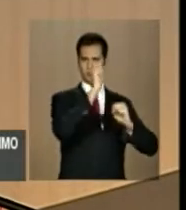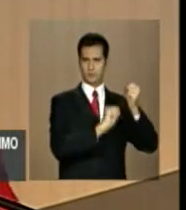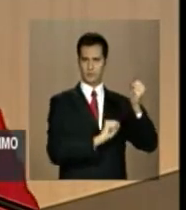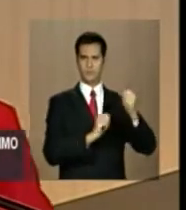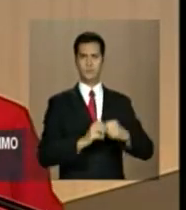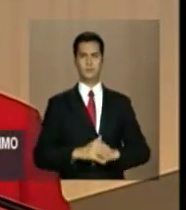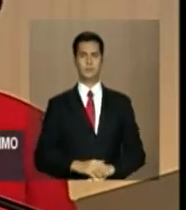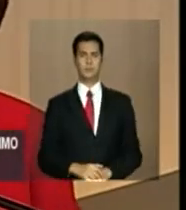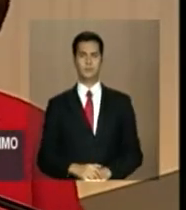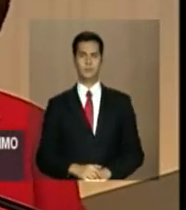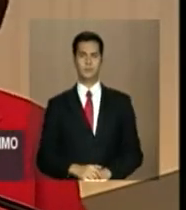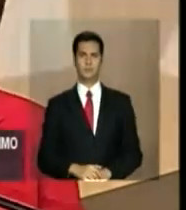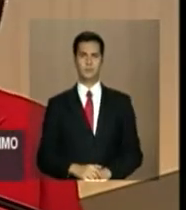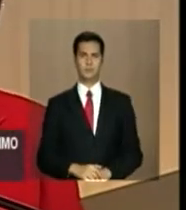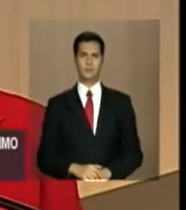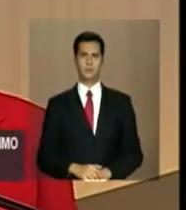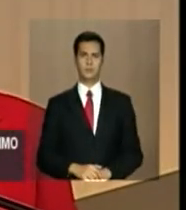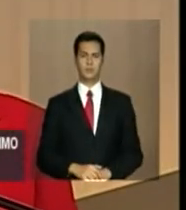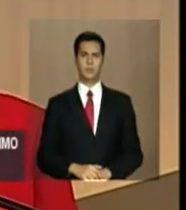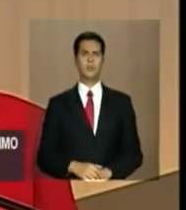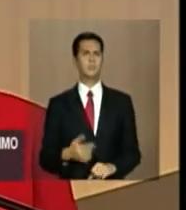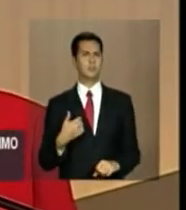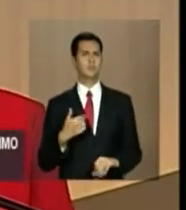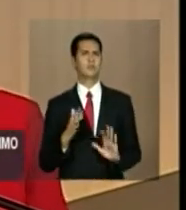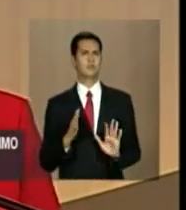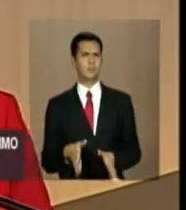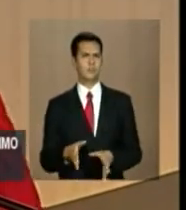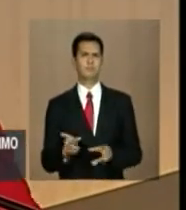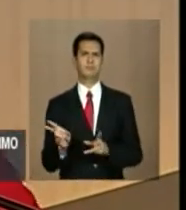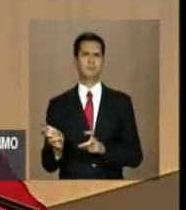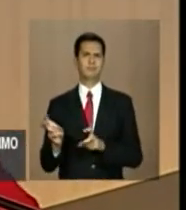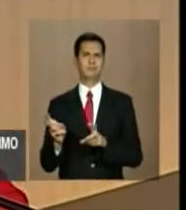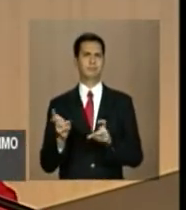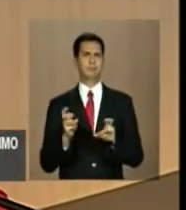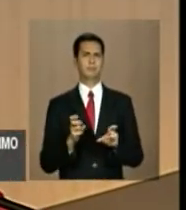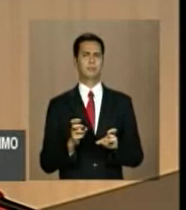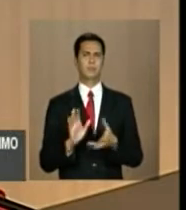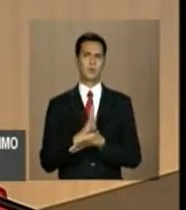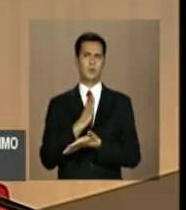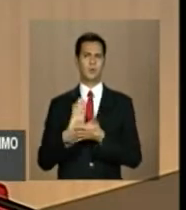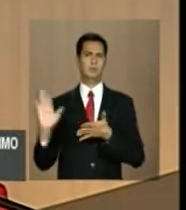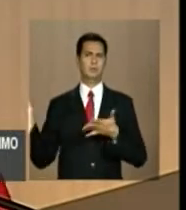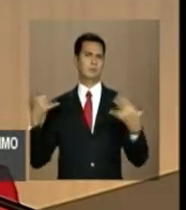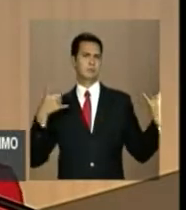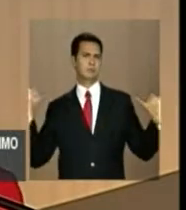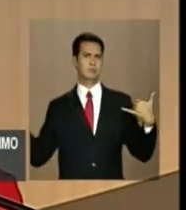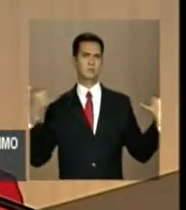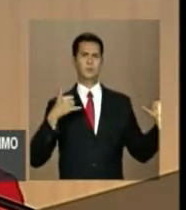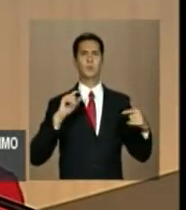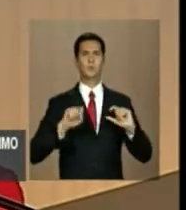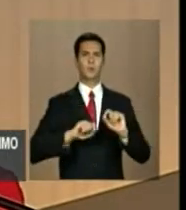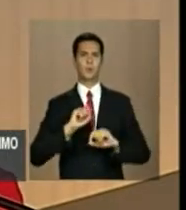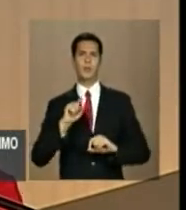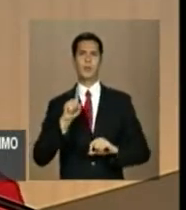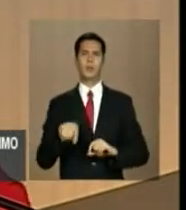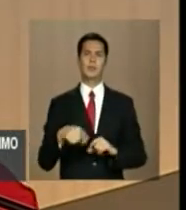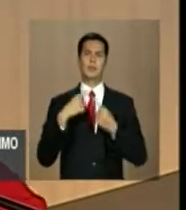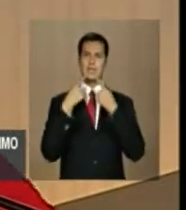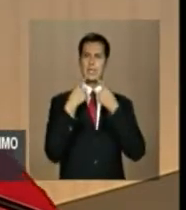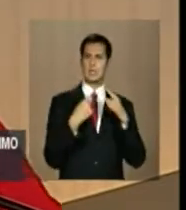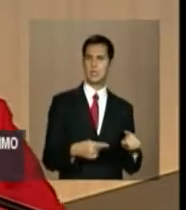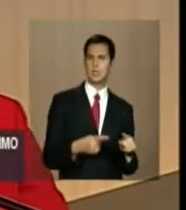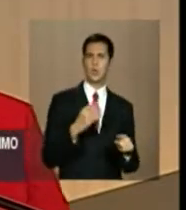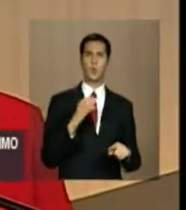tenho escutado muitas vezes uma crítica, às vezes ela não é muito clara, a respeito do conteúdo nacional